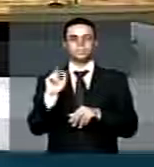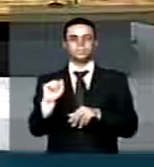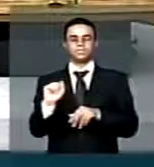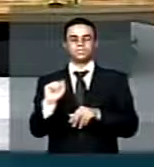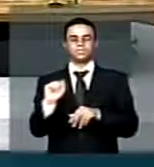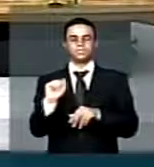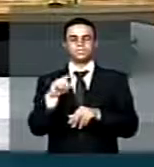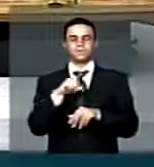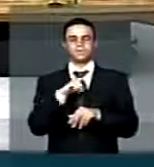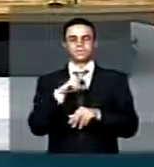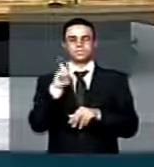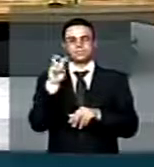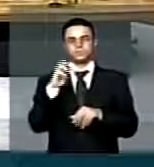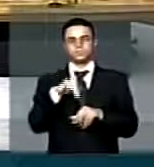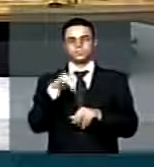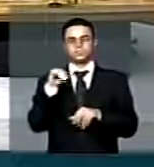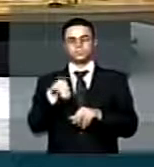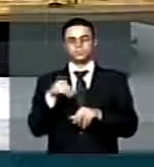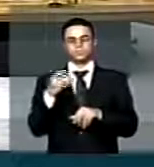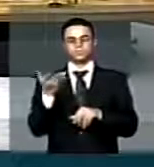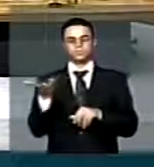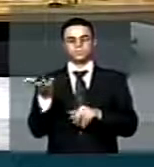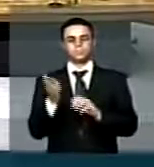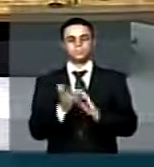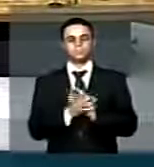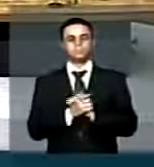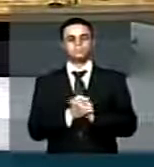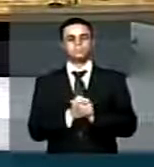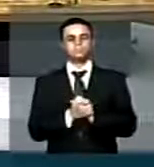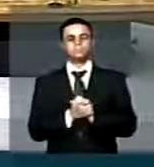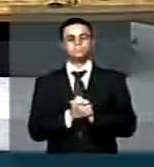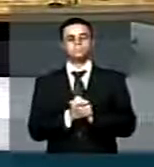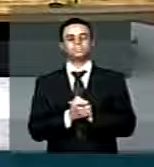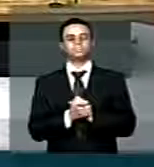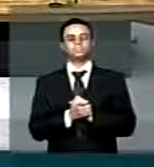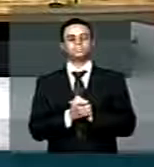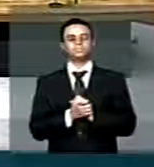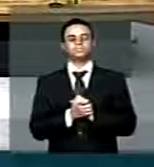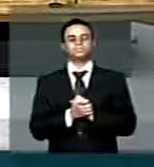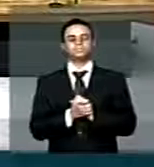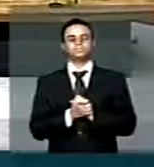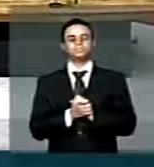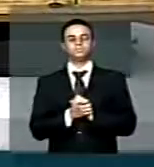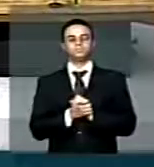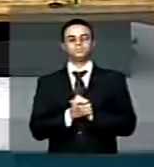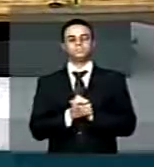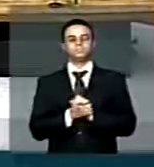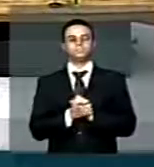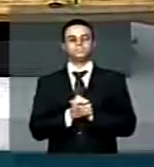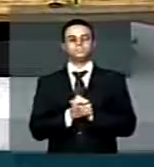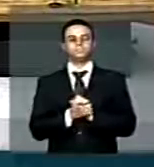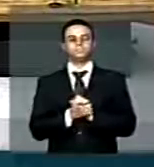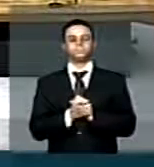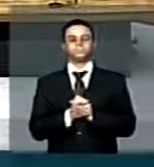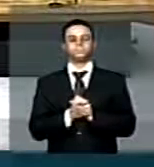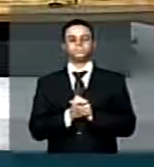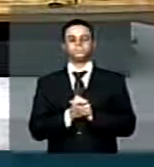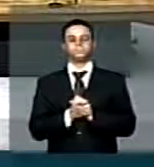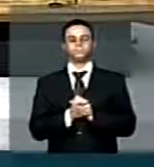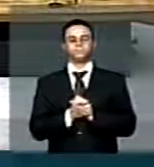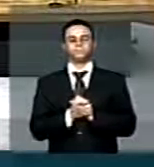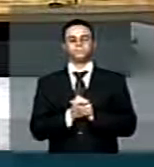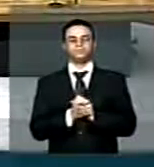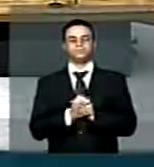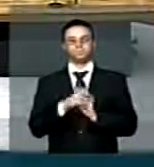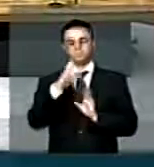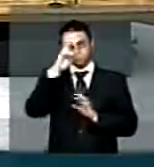de 5 minutos na tribuna. Eu não estou aí não, Nossa. Eu não estou aí não, Sarissa.